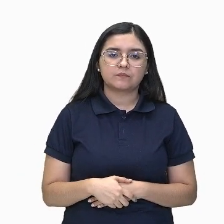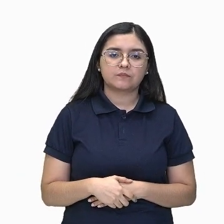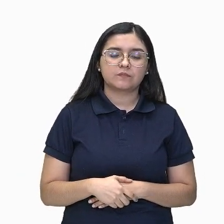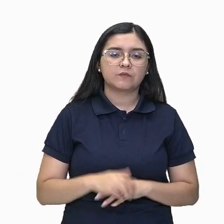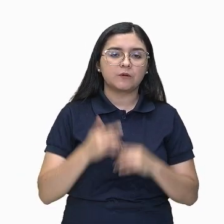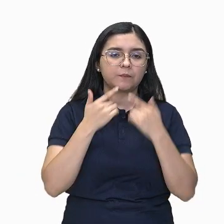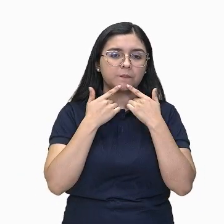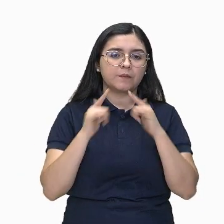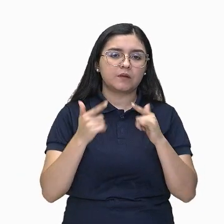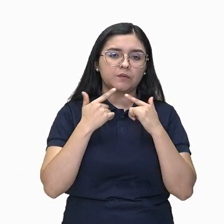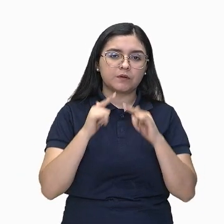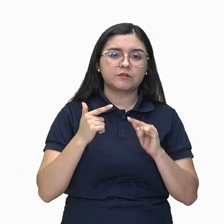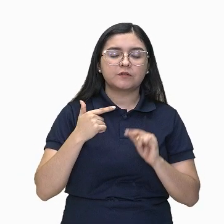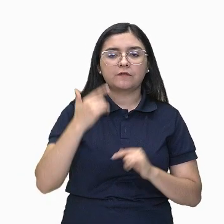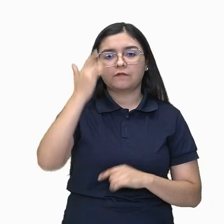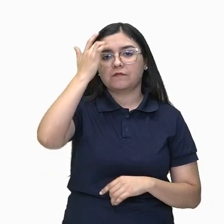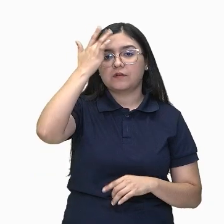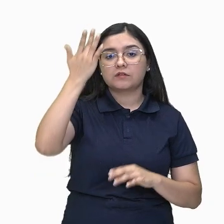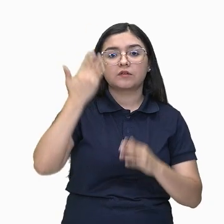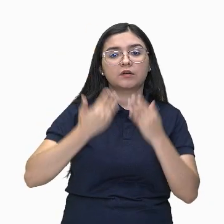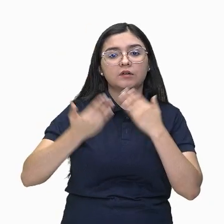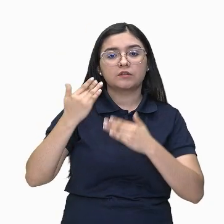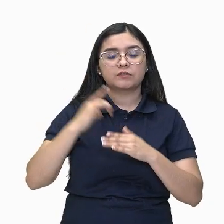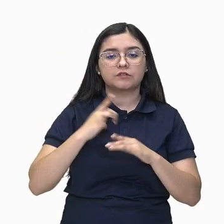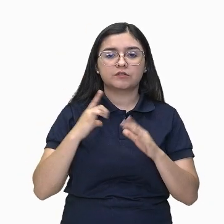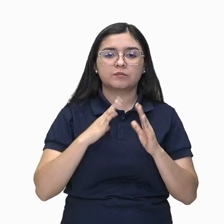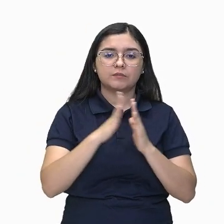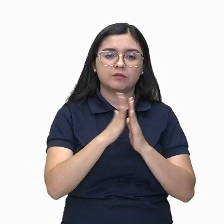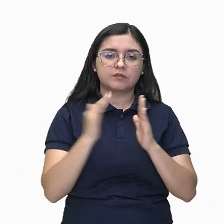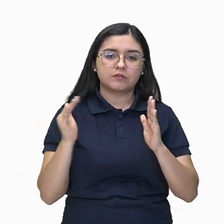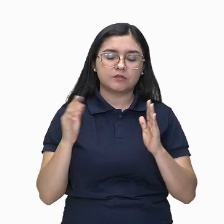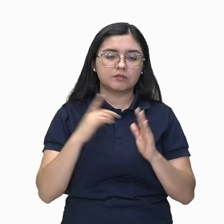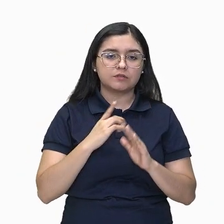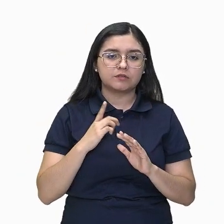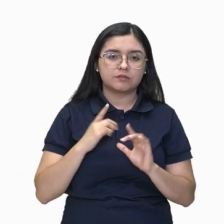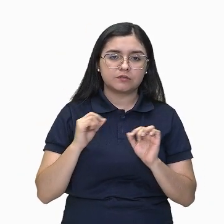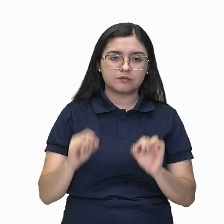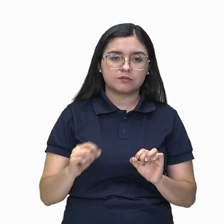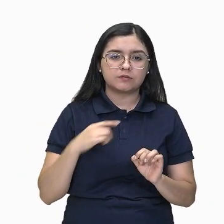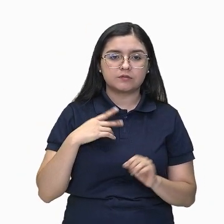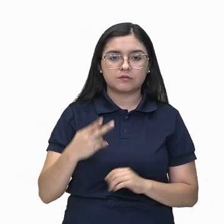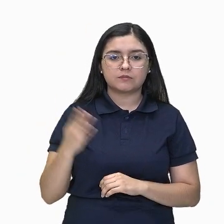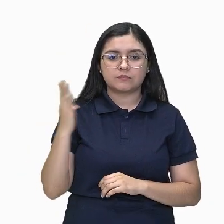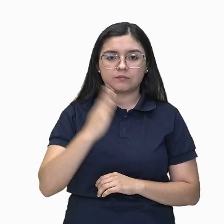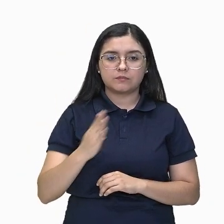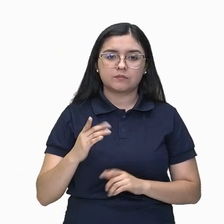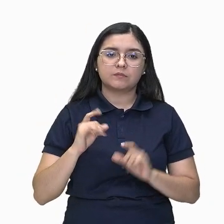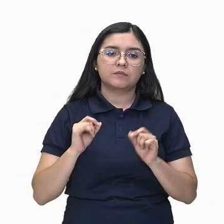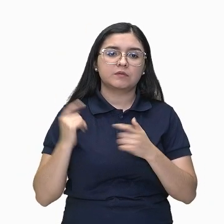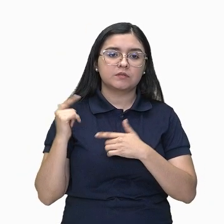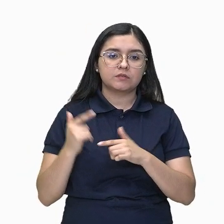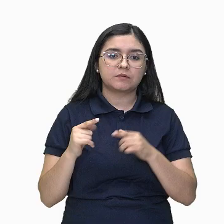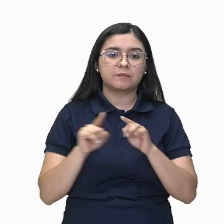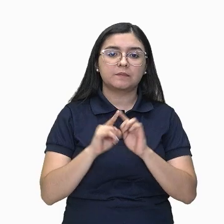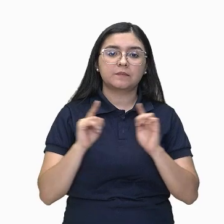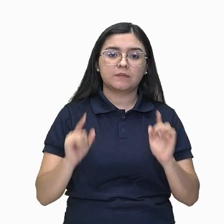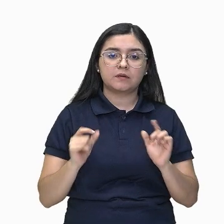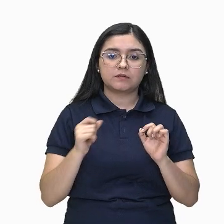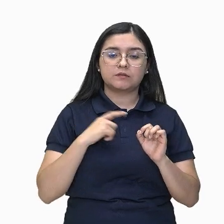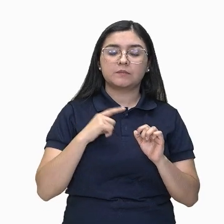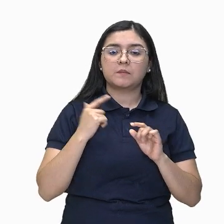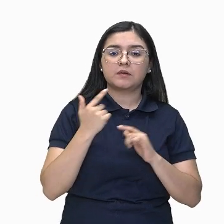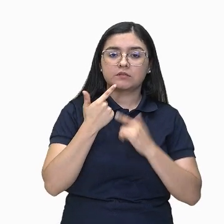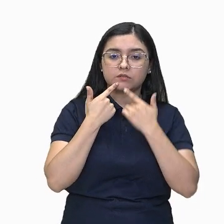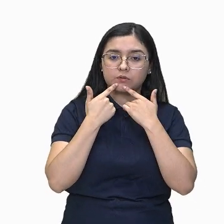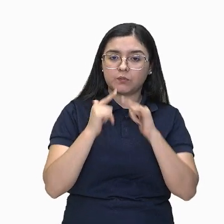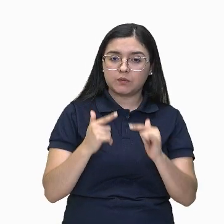acessível. Antes nós tínhamos algumas estéticas que tiveram épocas aqui no Brasil, como o classicismo, mas a linguagem ela